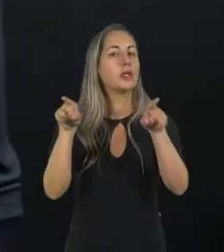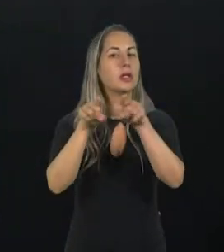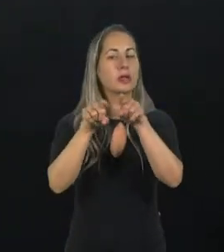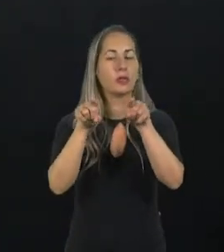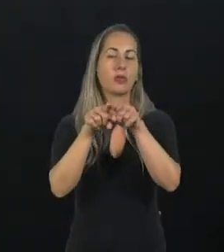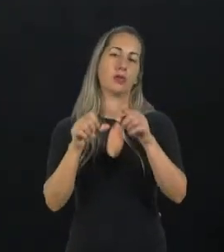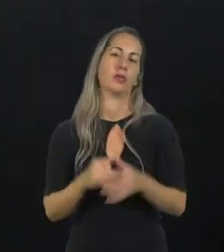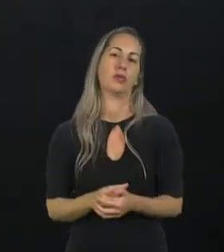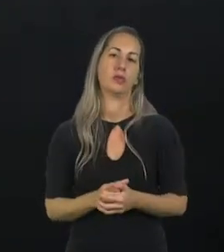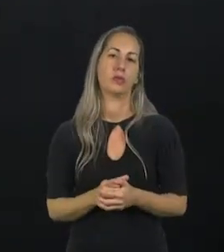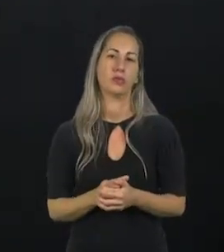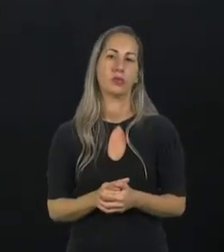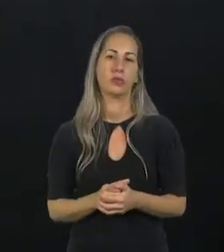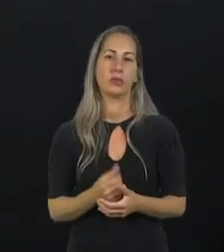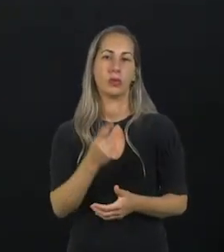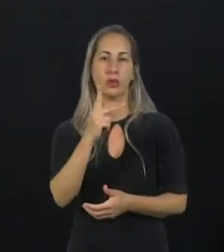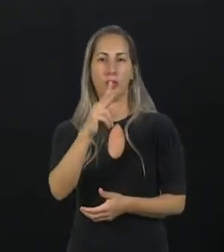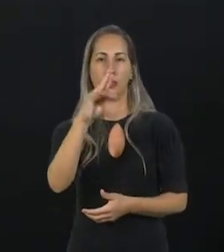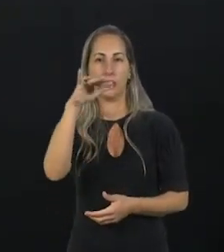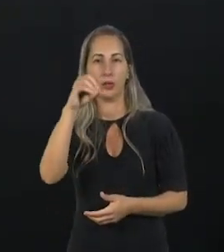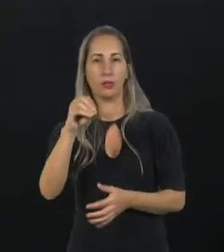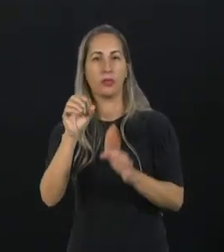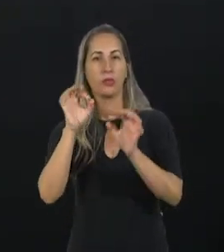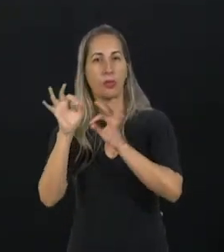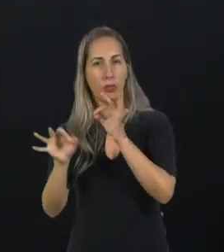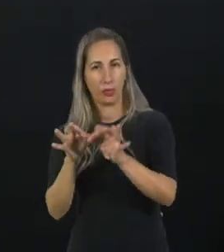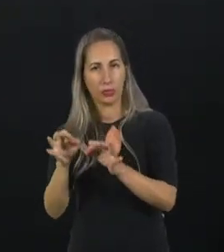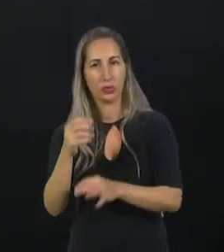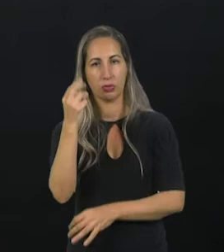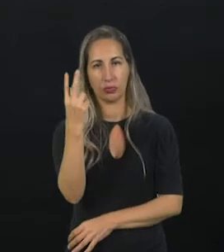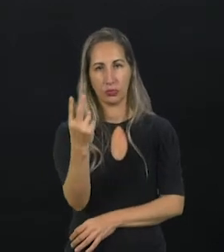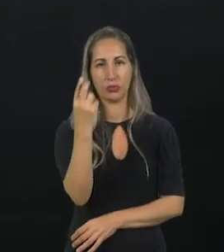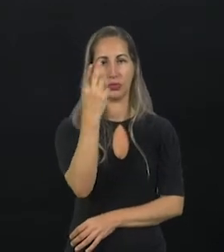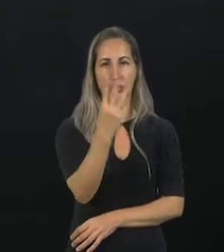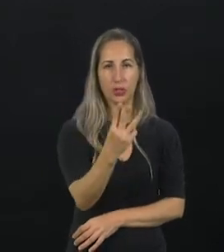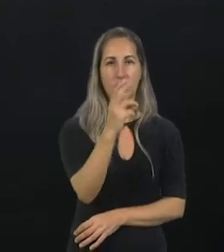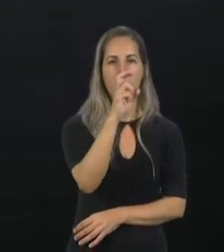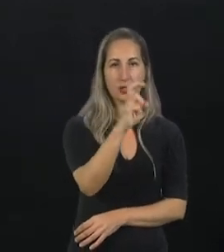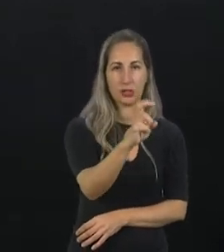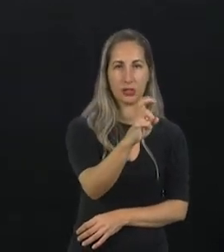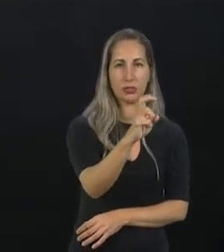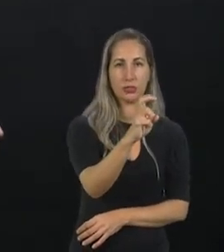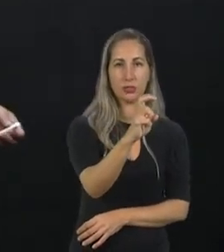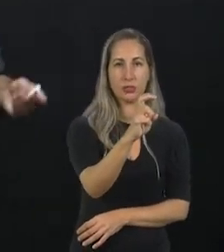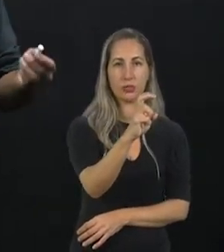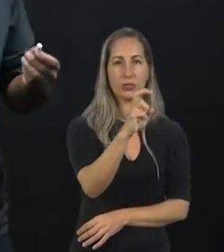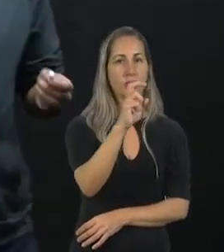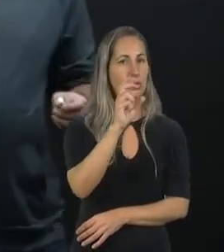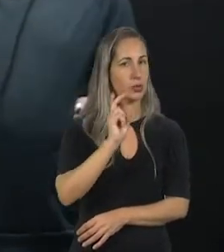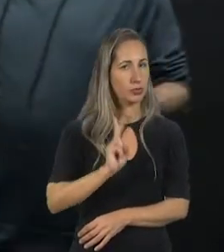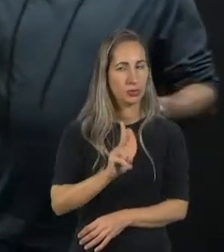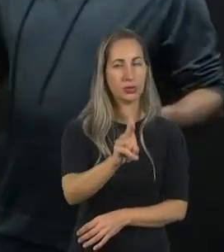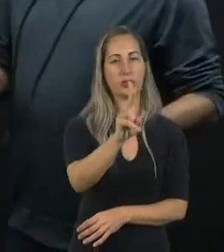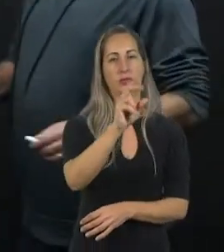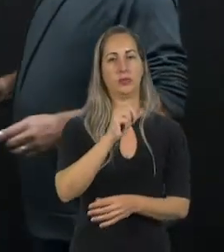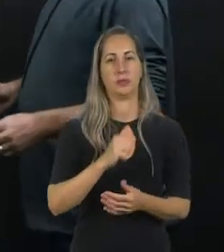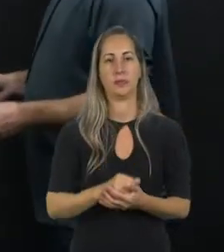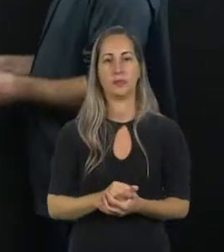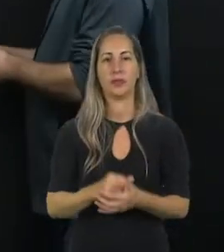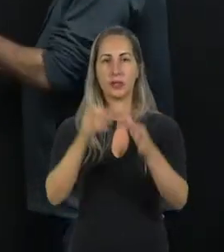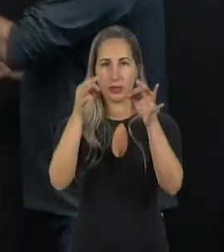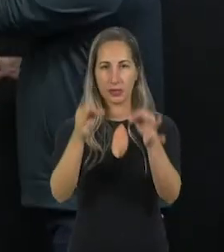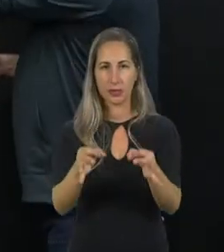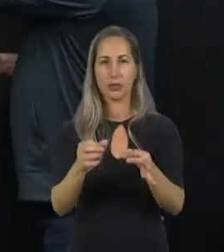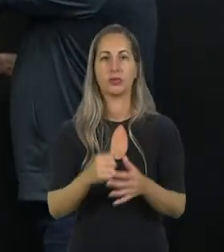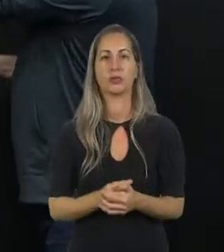esquema. Reparem que os primos em ordem são 2, 3, 5 e assim sucessivamente,